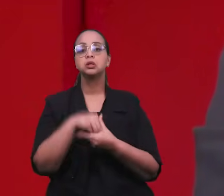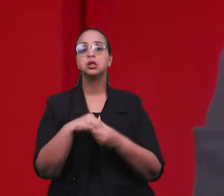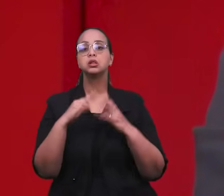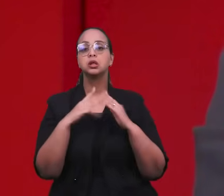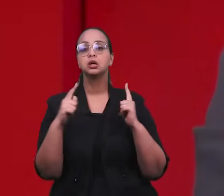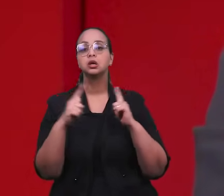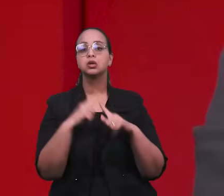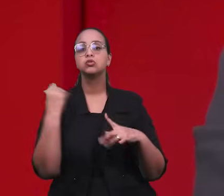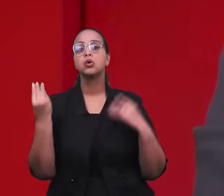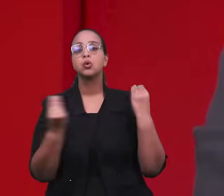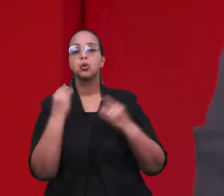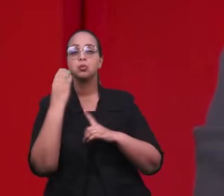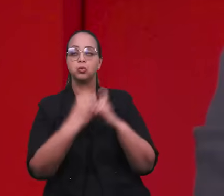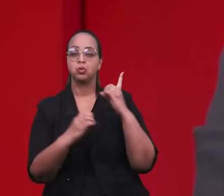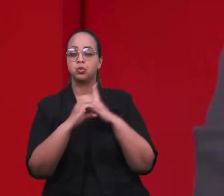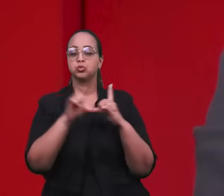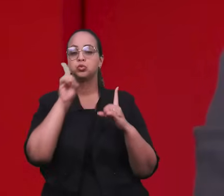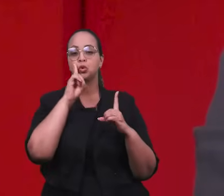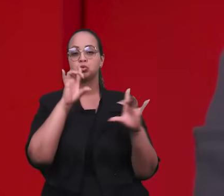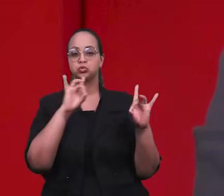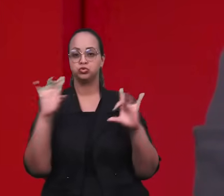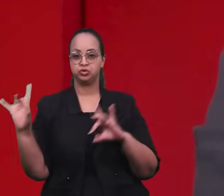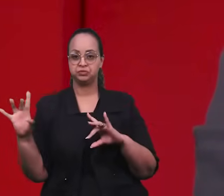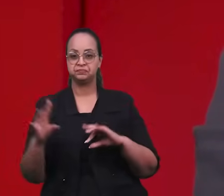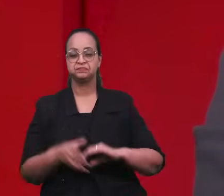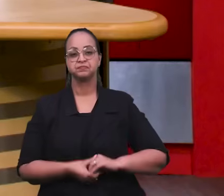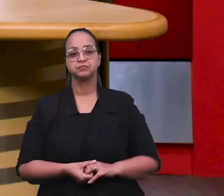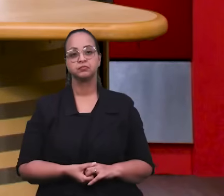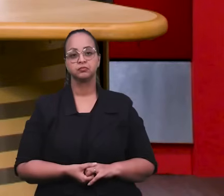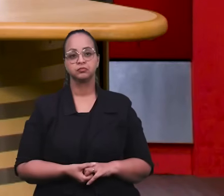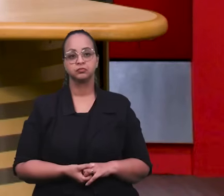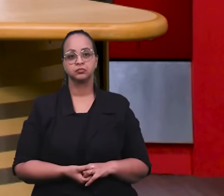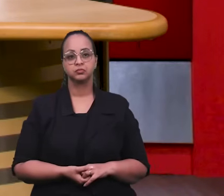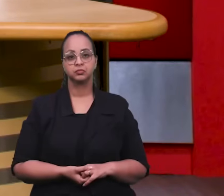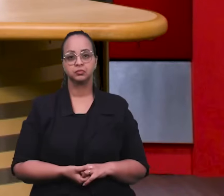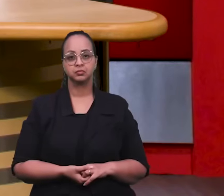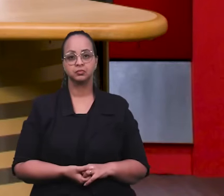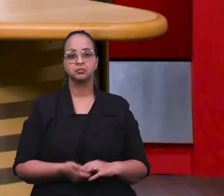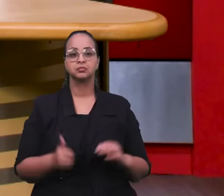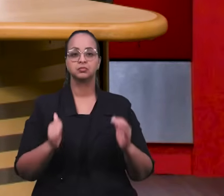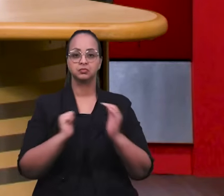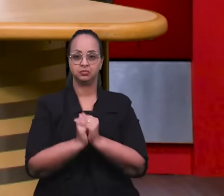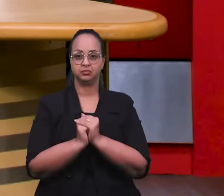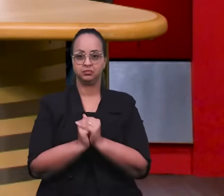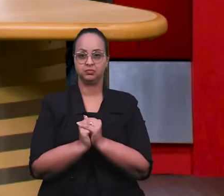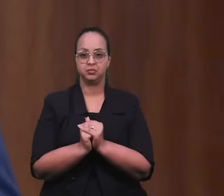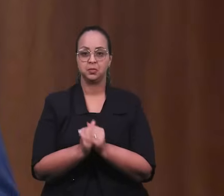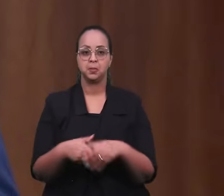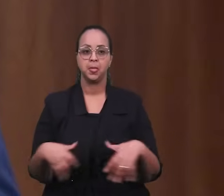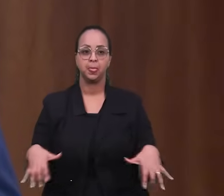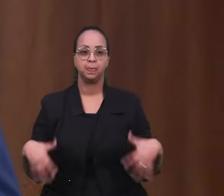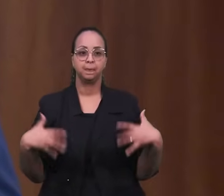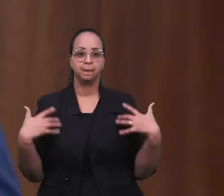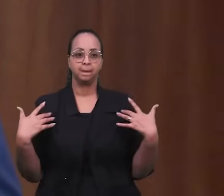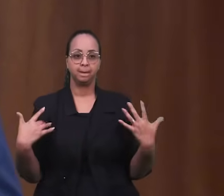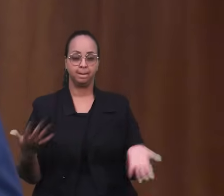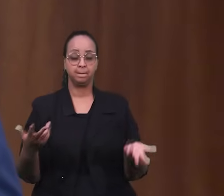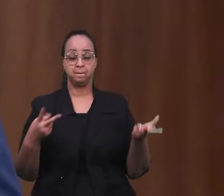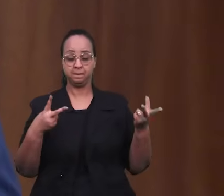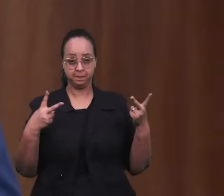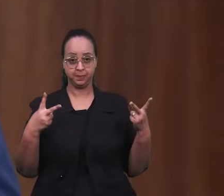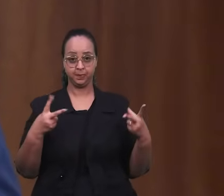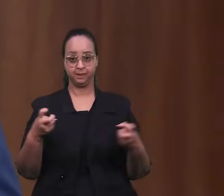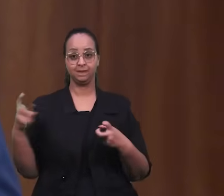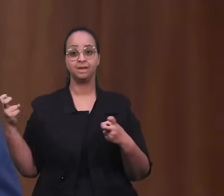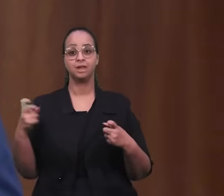né, dentro dos cultos na vida da igreja. Amém, muito bom. Não é? Então, os irmãos observam que há